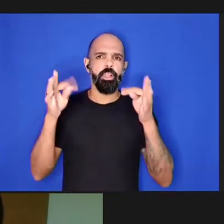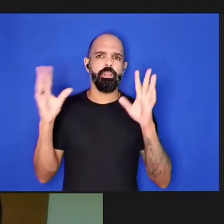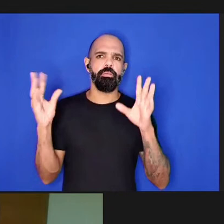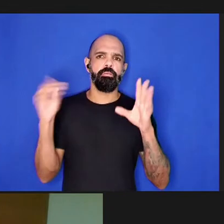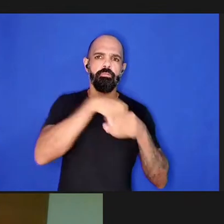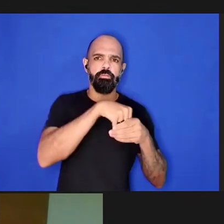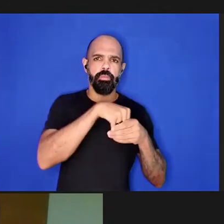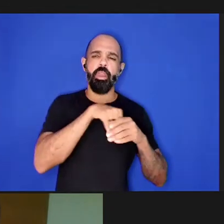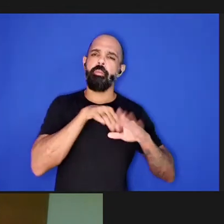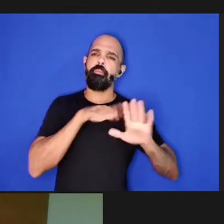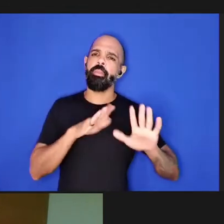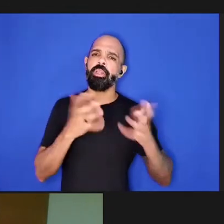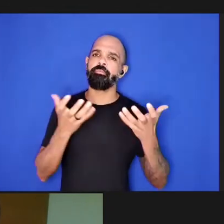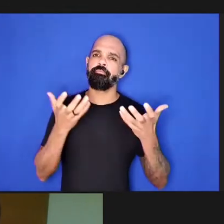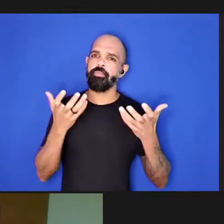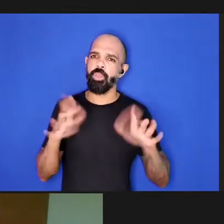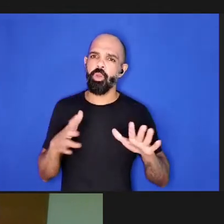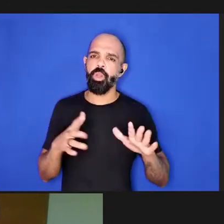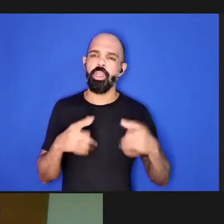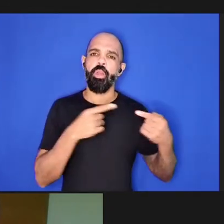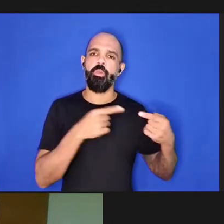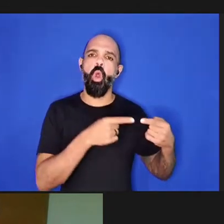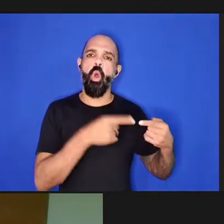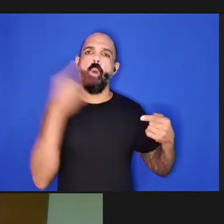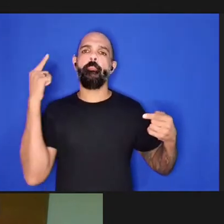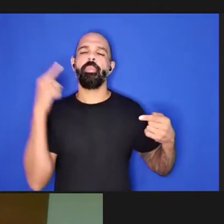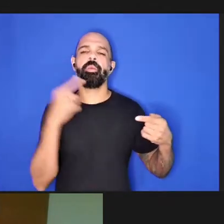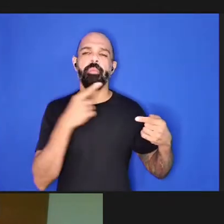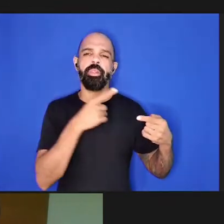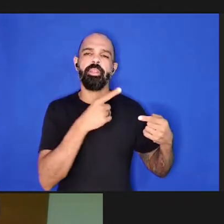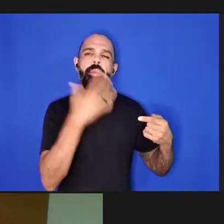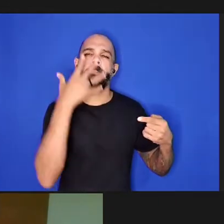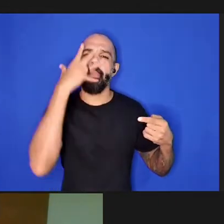queremos romper o charme